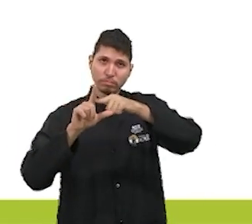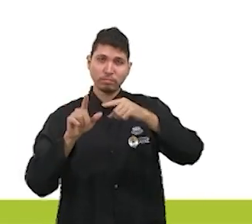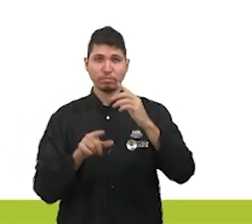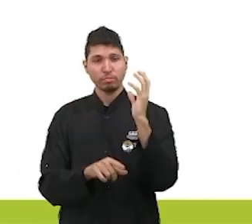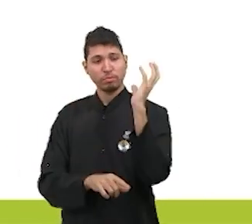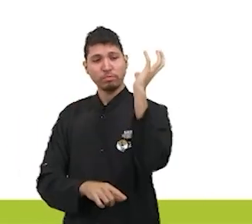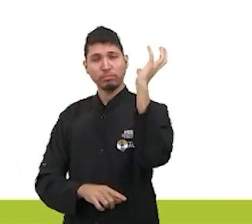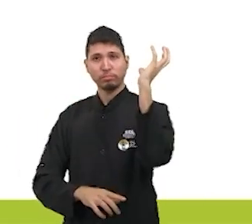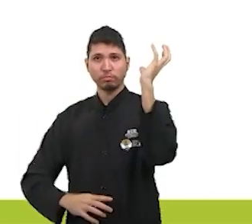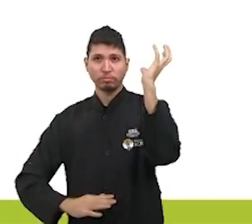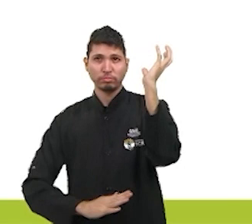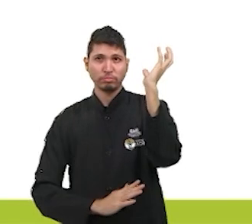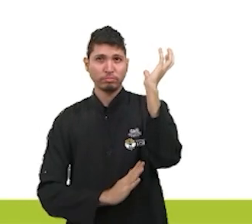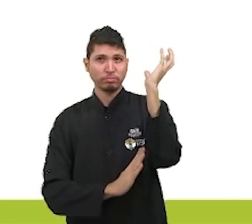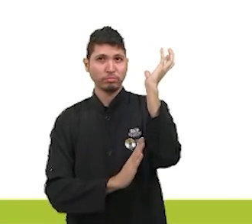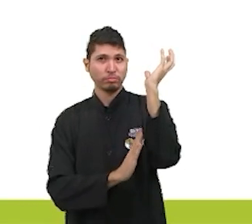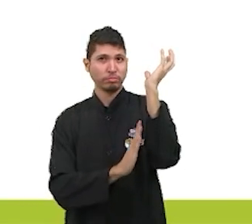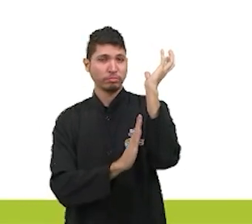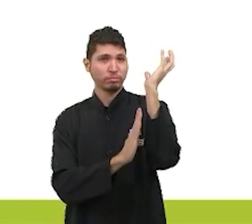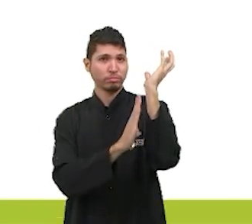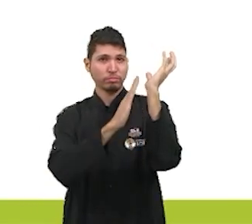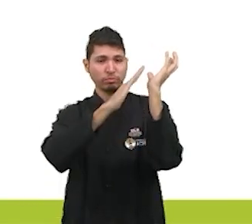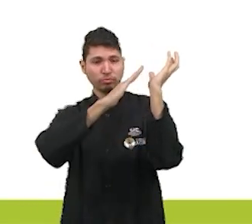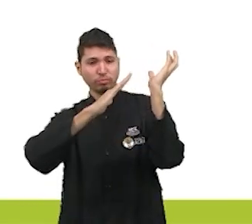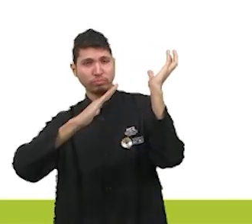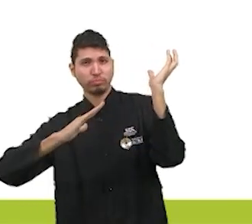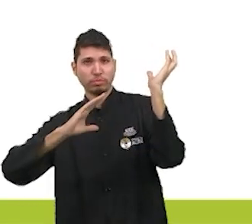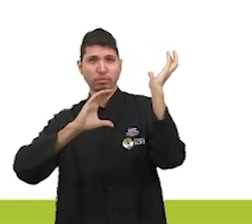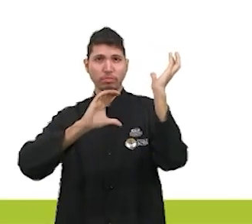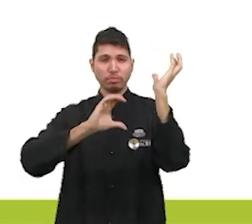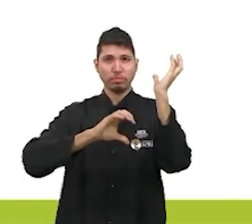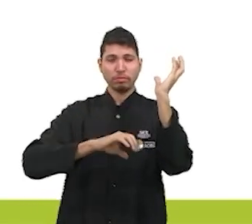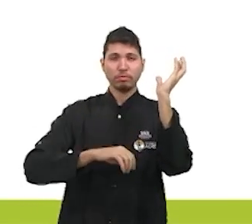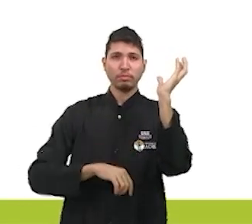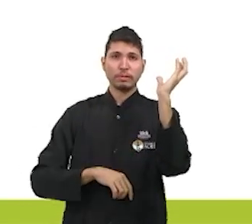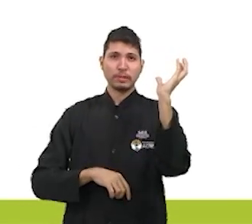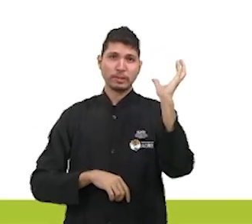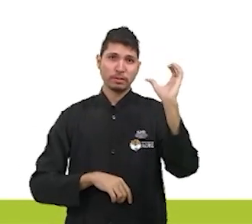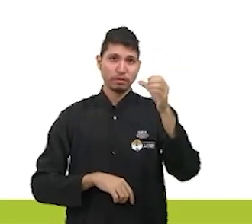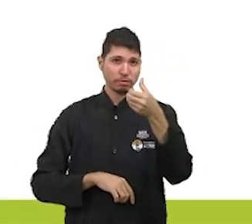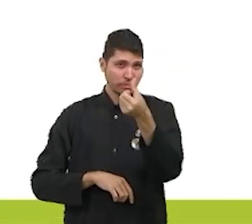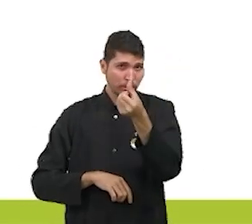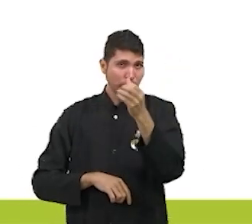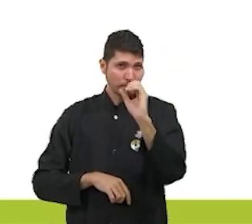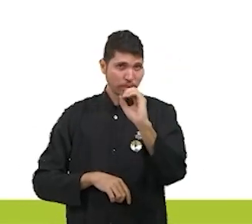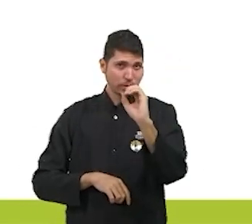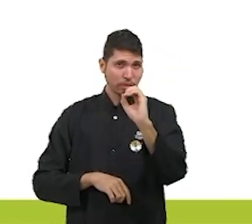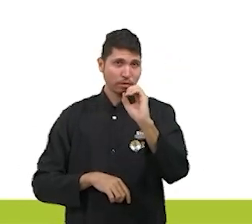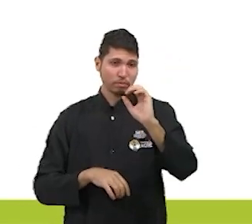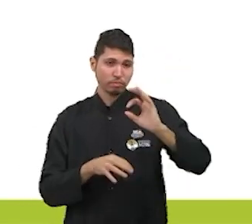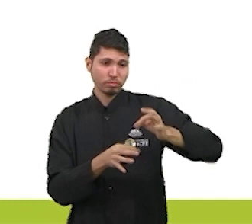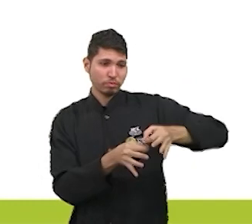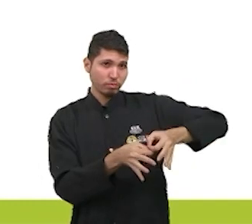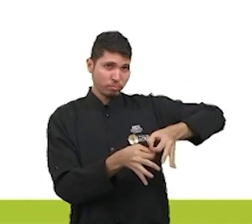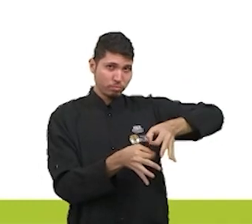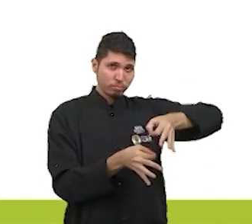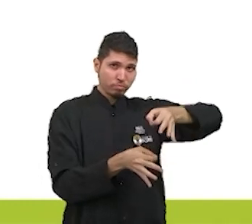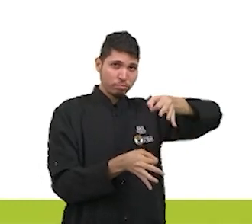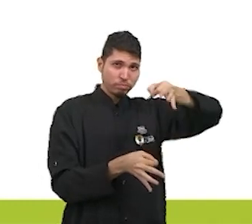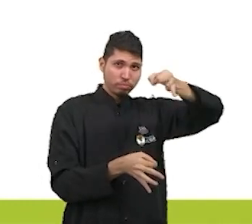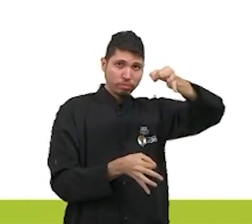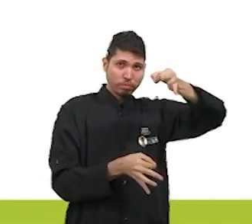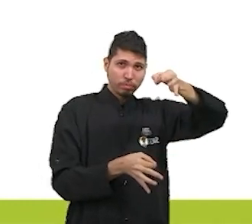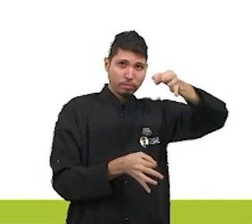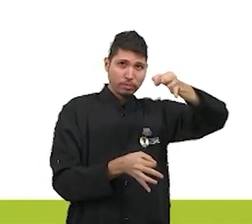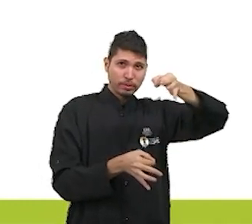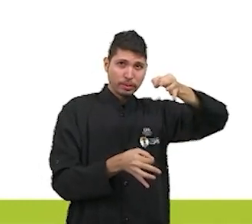topo de uma encosta de 60 graus. Sabendo que a árvore está distante 100 metros, né? 100 metros é a distância